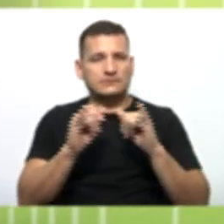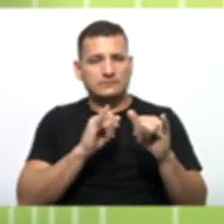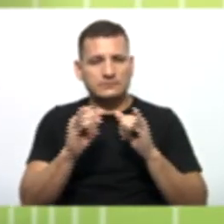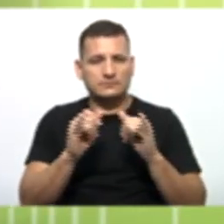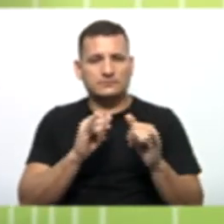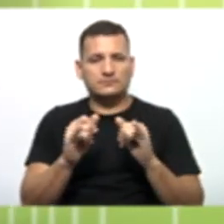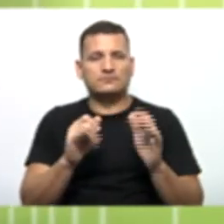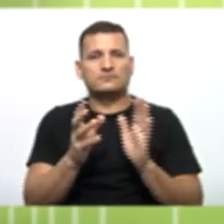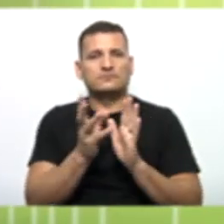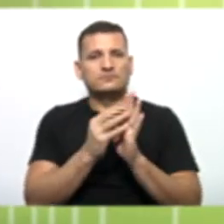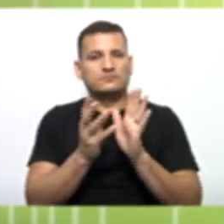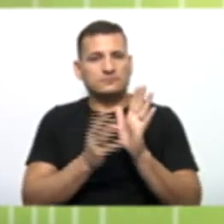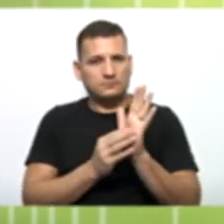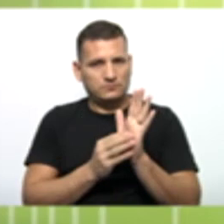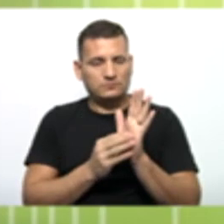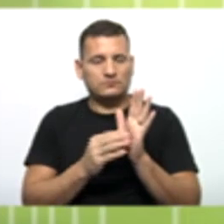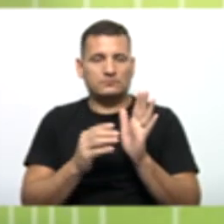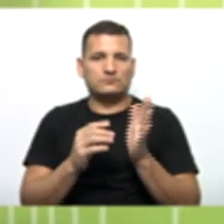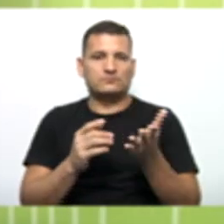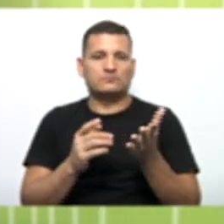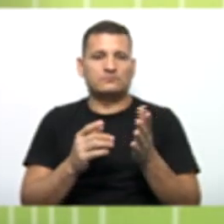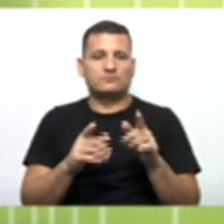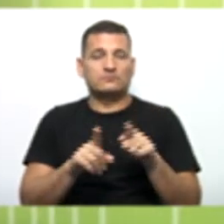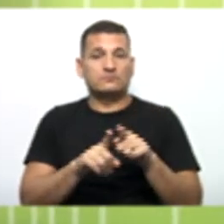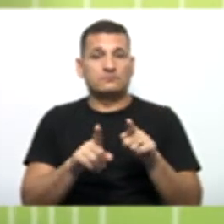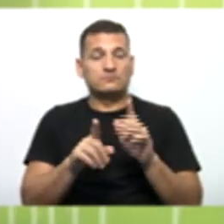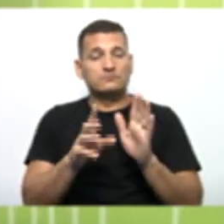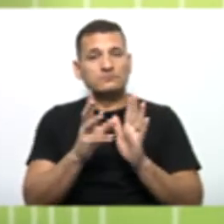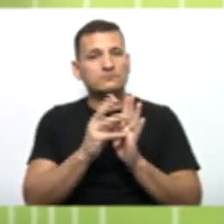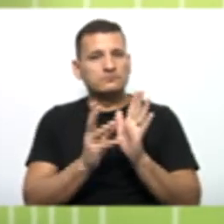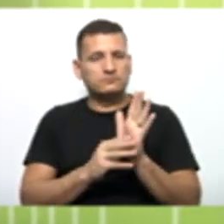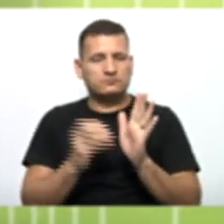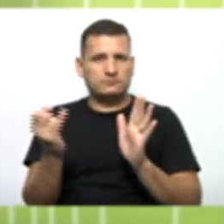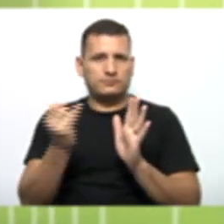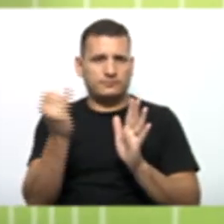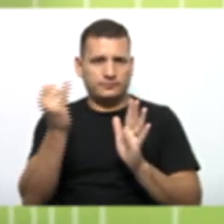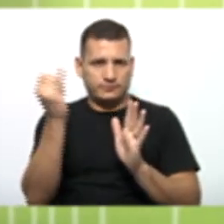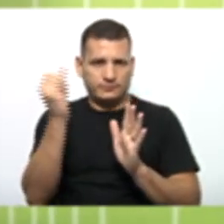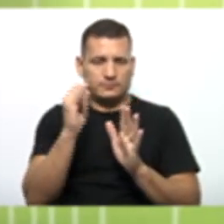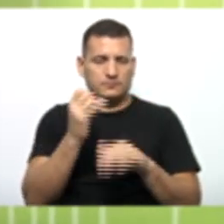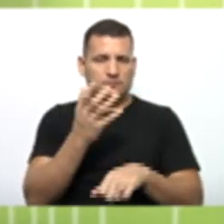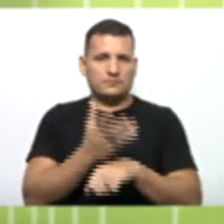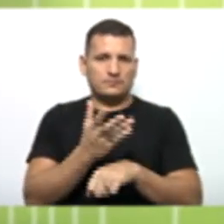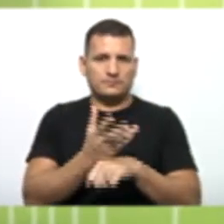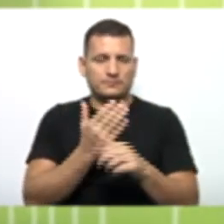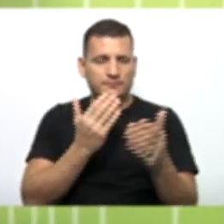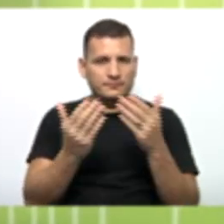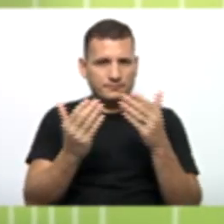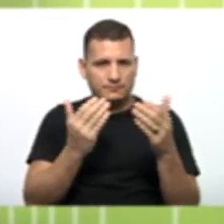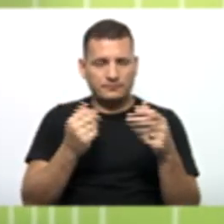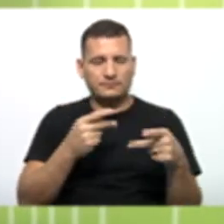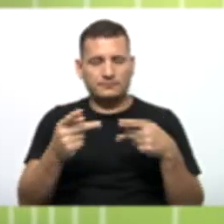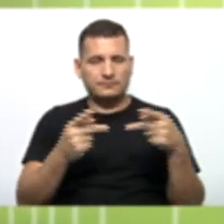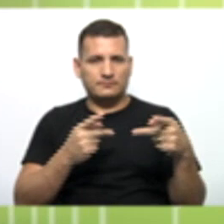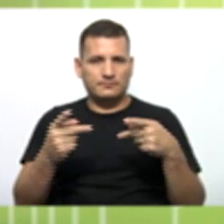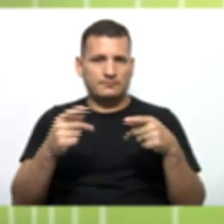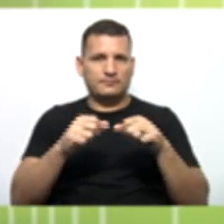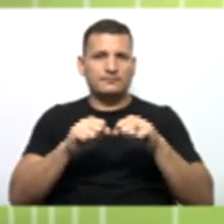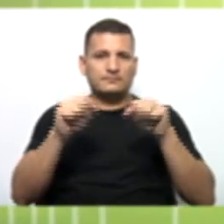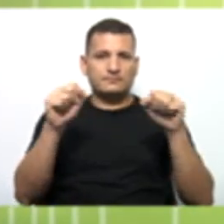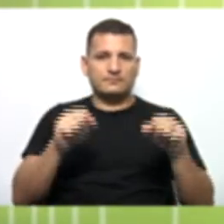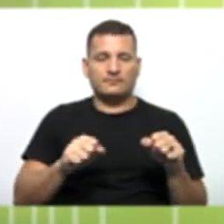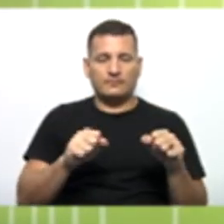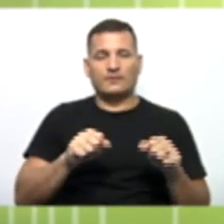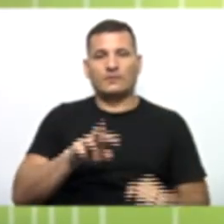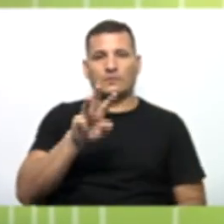muitos conteúdos, e lógico, quando o conteúdo é muito importante, como a disciplina de análise, projeto de sistema web, é